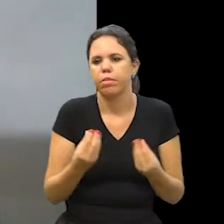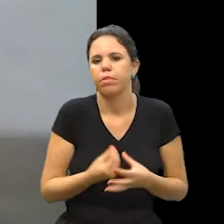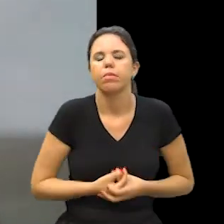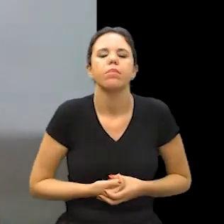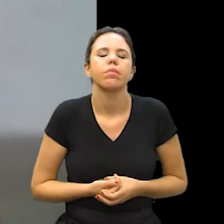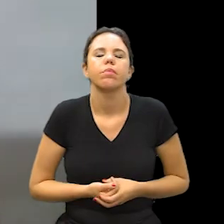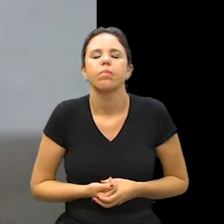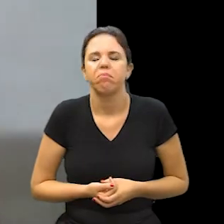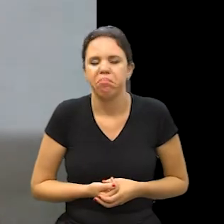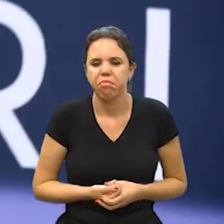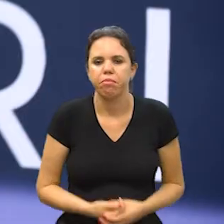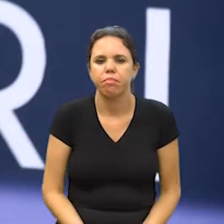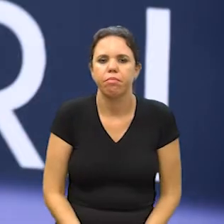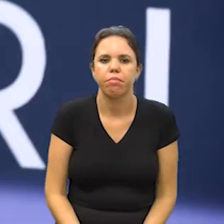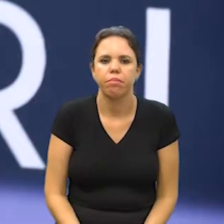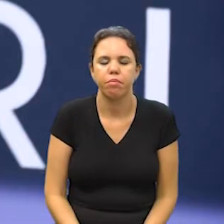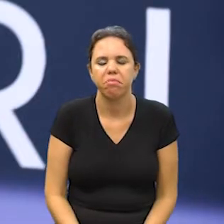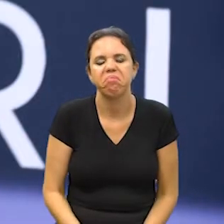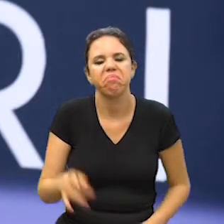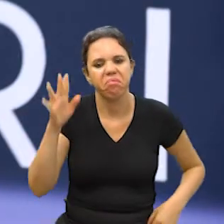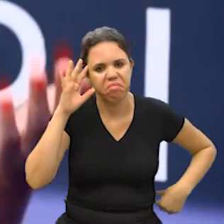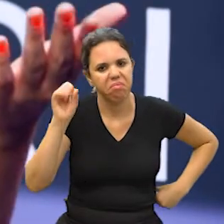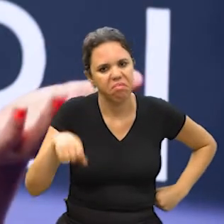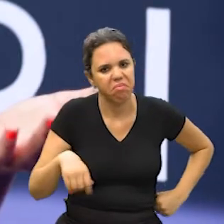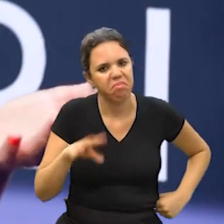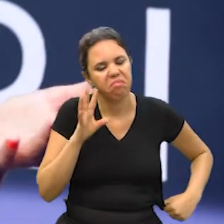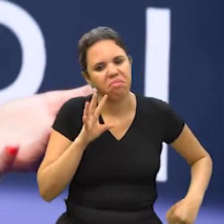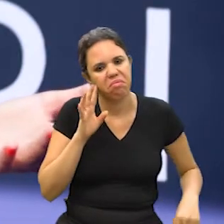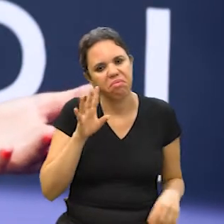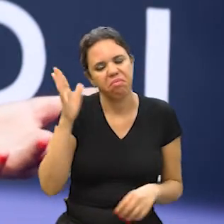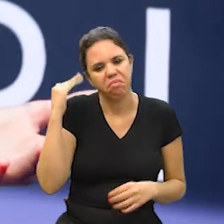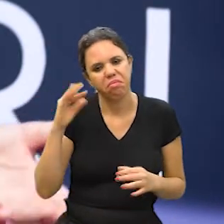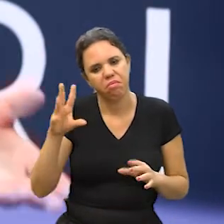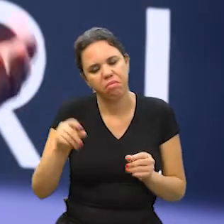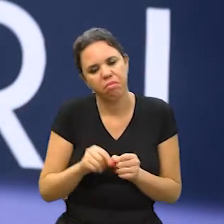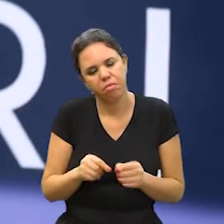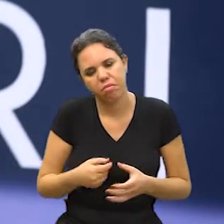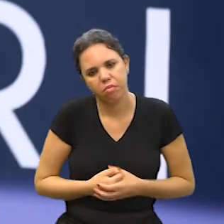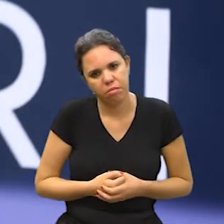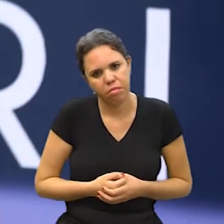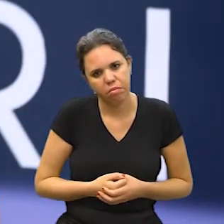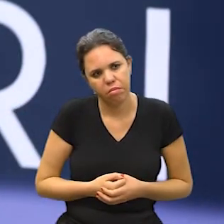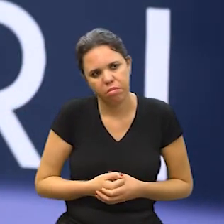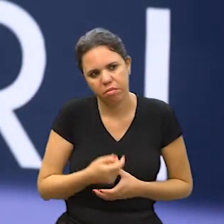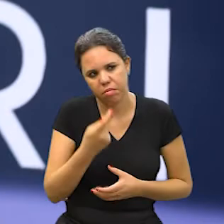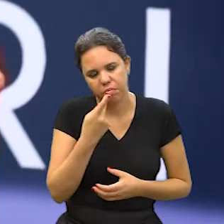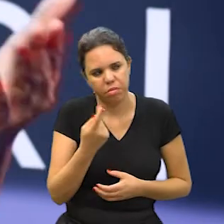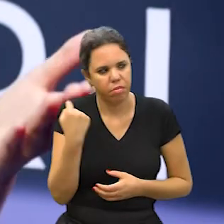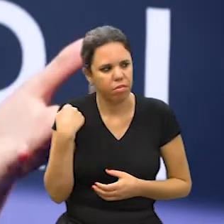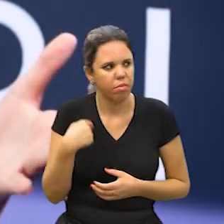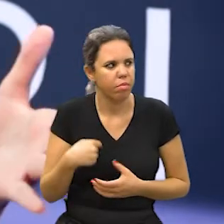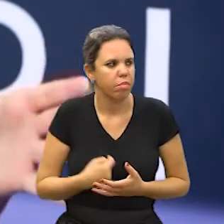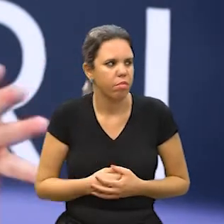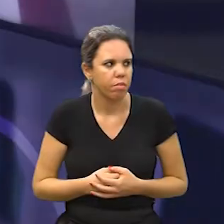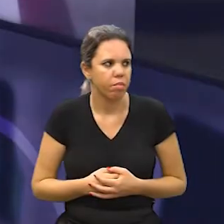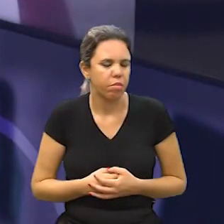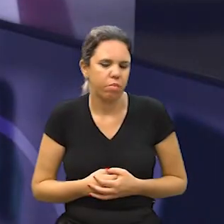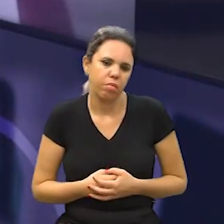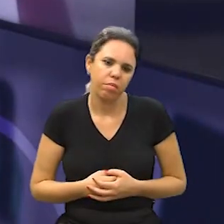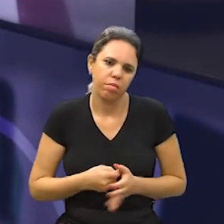muitos, muitos, muitos. Eu imagino, mas que legal saber de tudo isso, porque até eu comentei, né, agora há pouco,